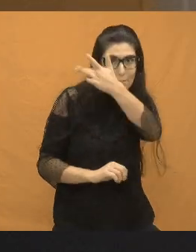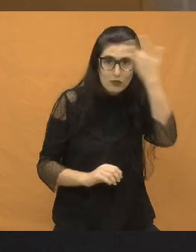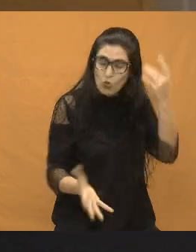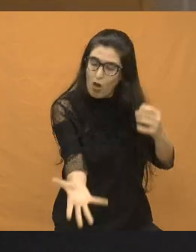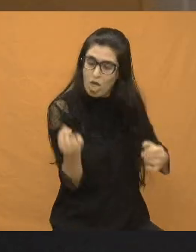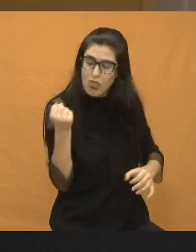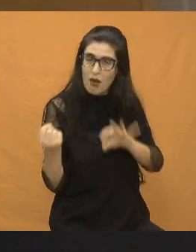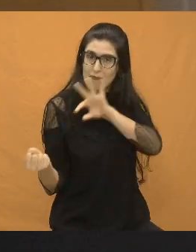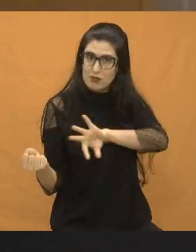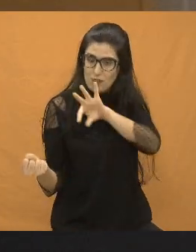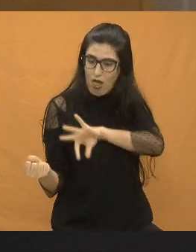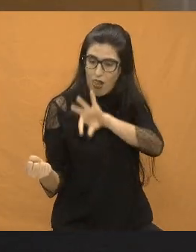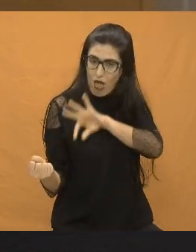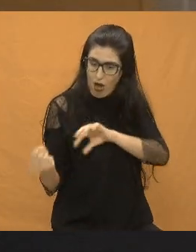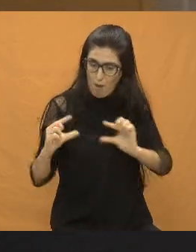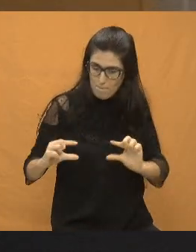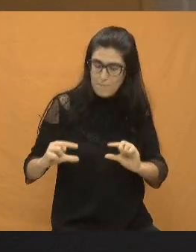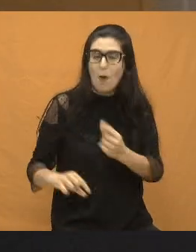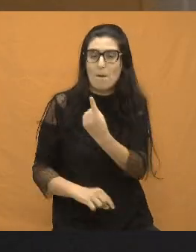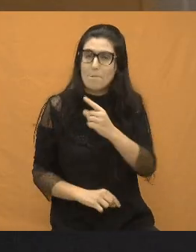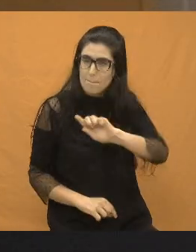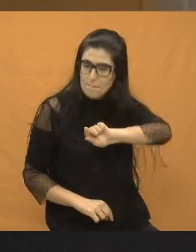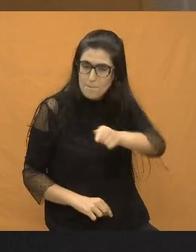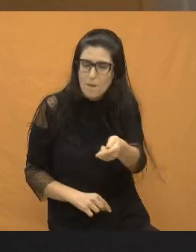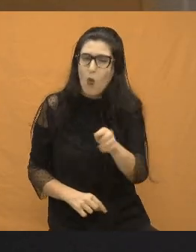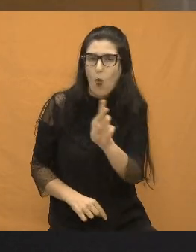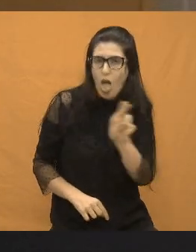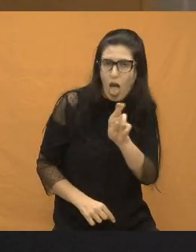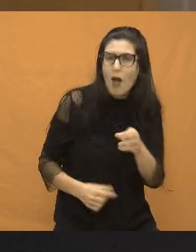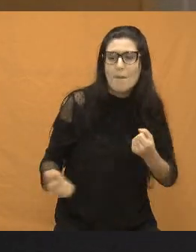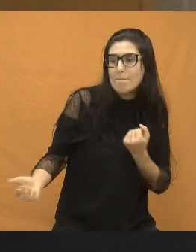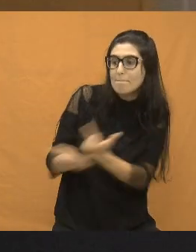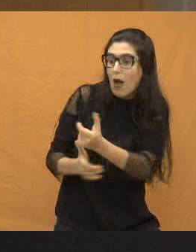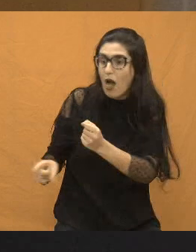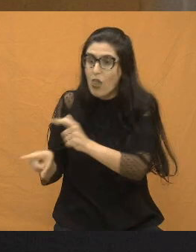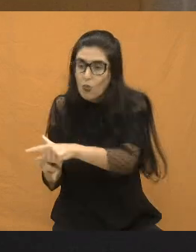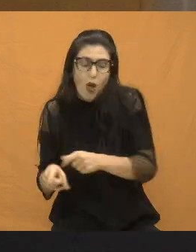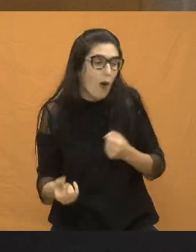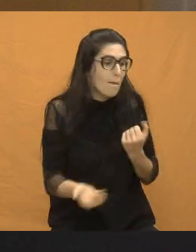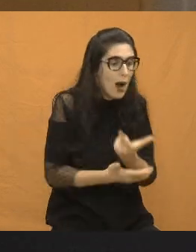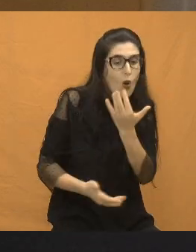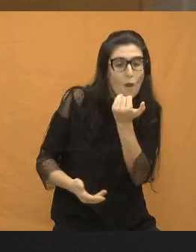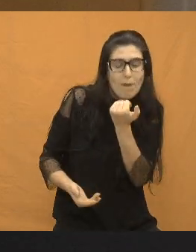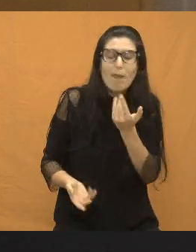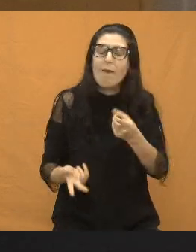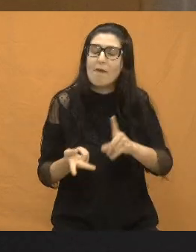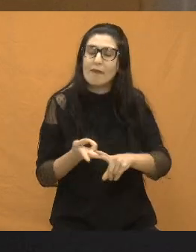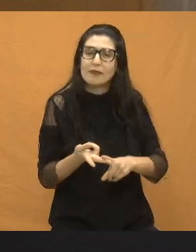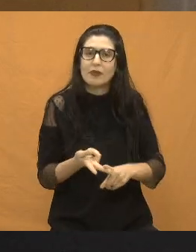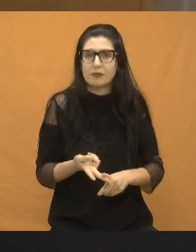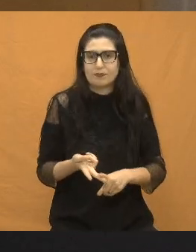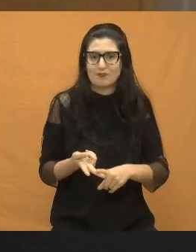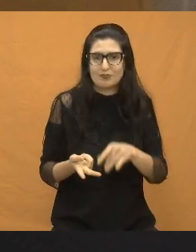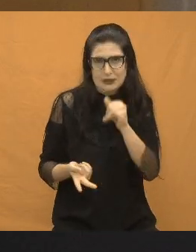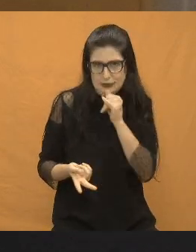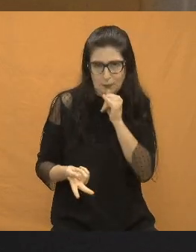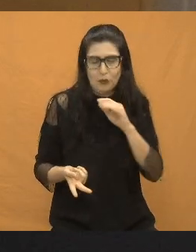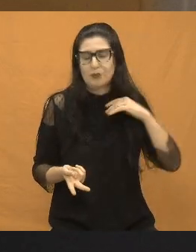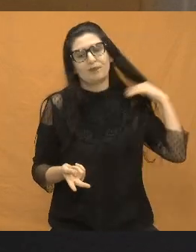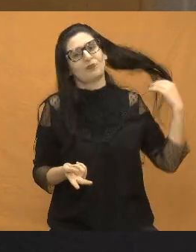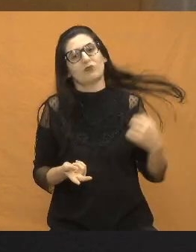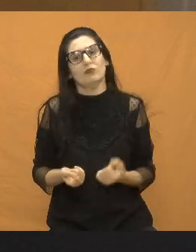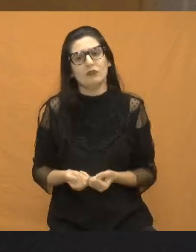salário, aproximadamente R$1.000, onde ele tem o aluguel, a alimentação e outras despesas, ele reduz